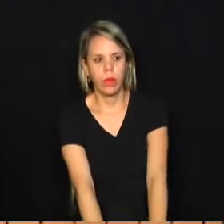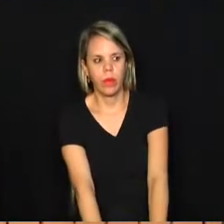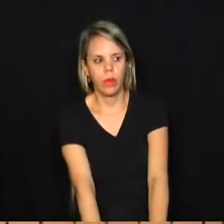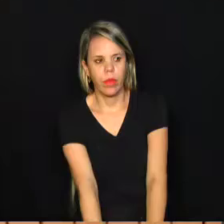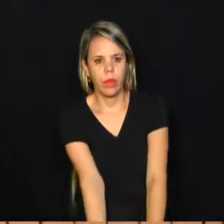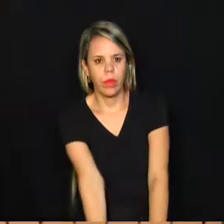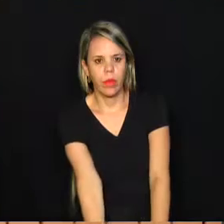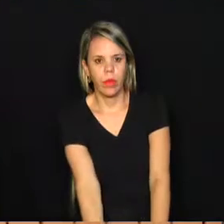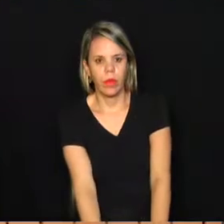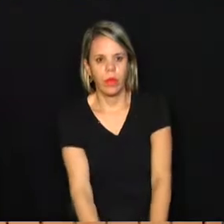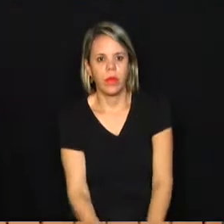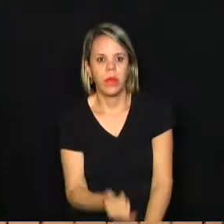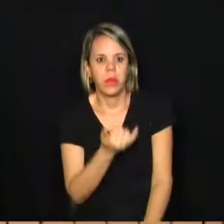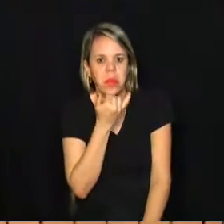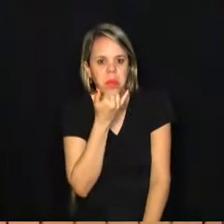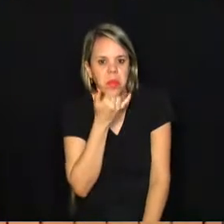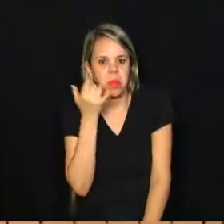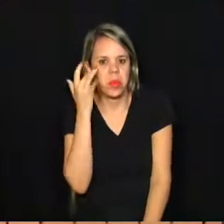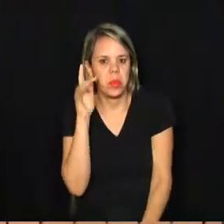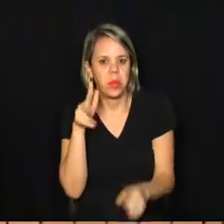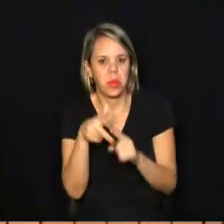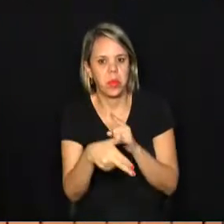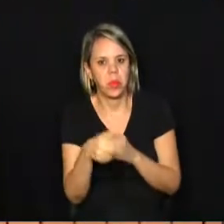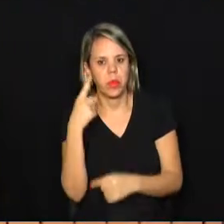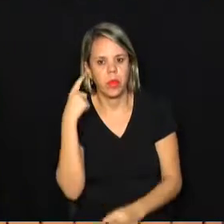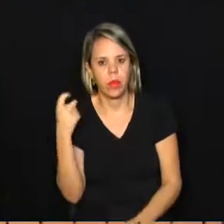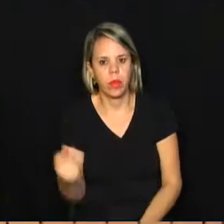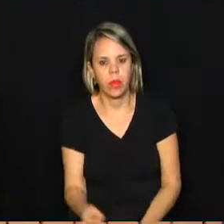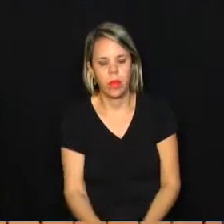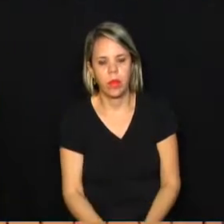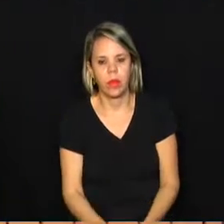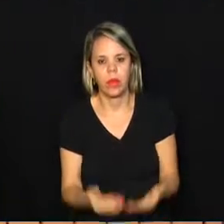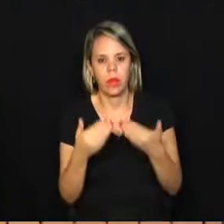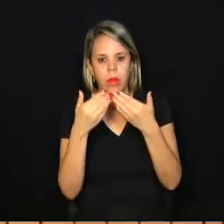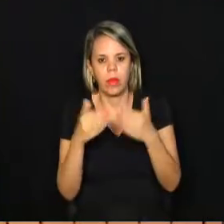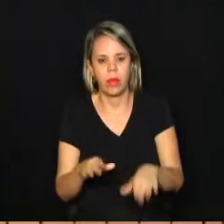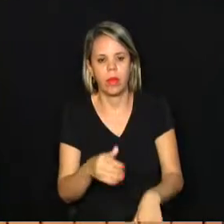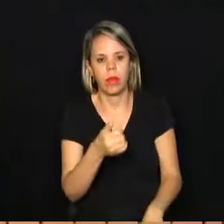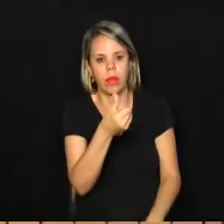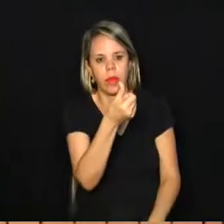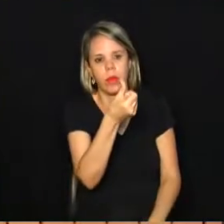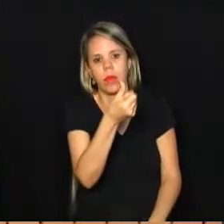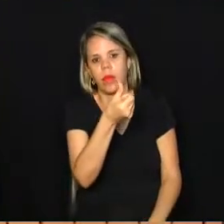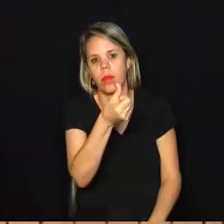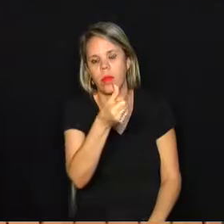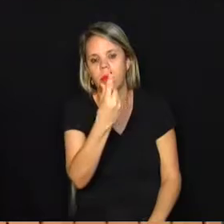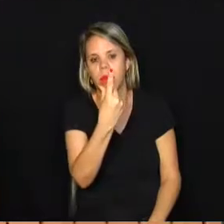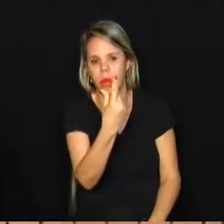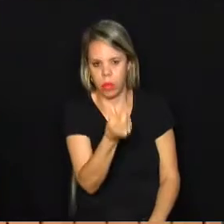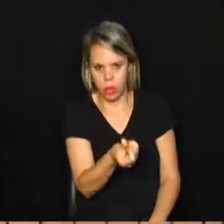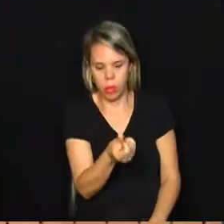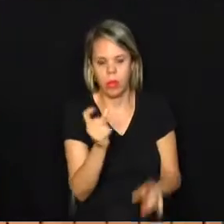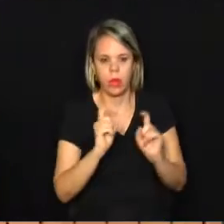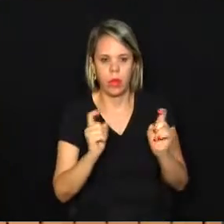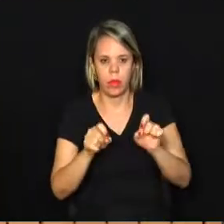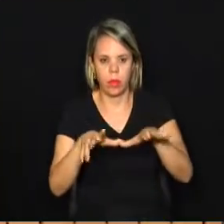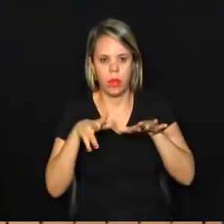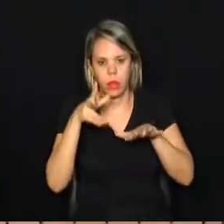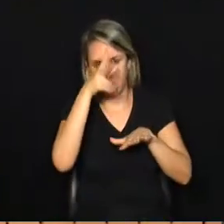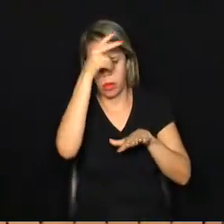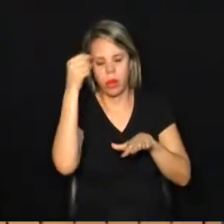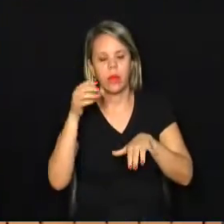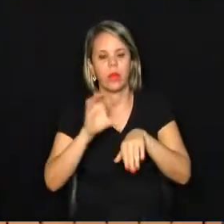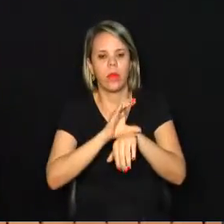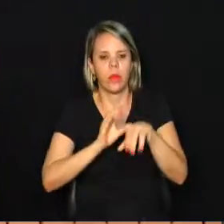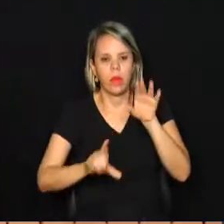Ok, me perdoe, não sei o que aconteceu. Declaro aberta a 16ª audiência pública promovida pela Comissão de